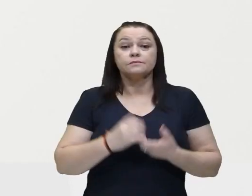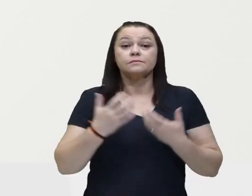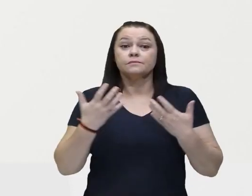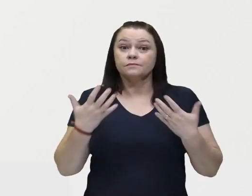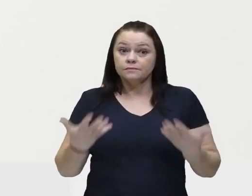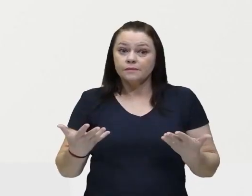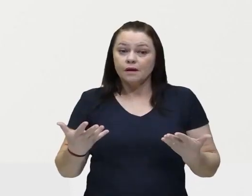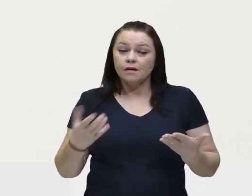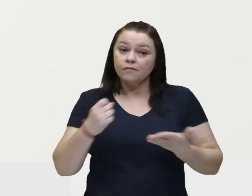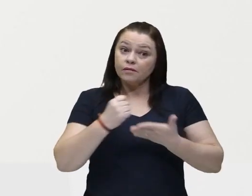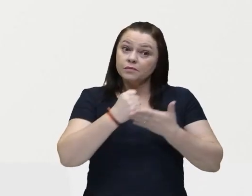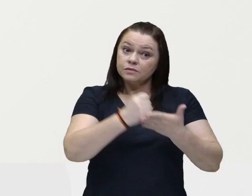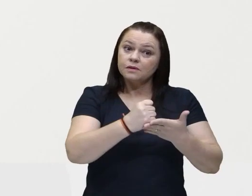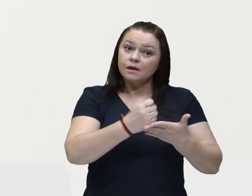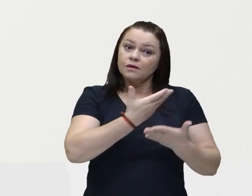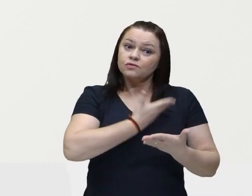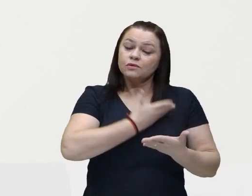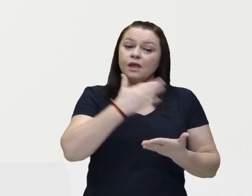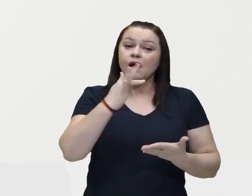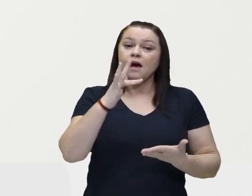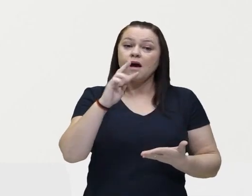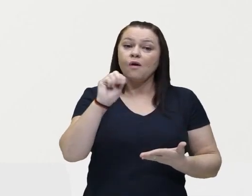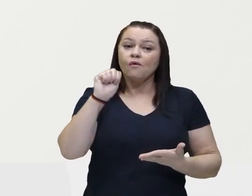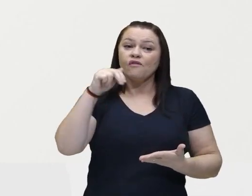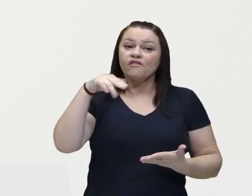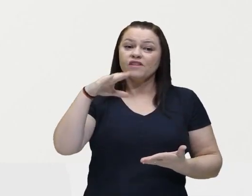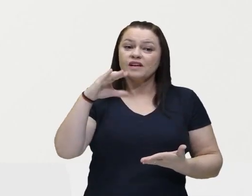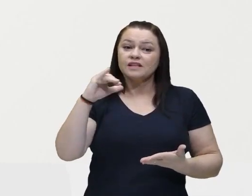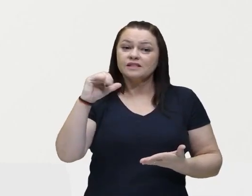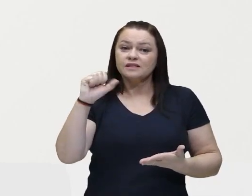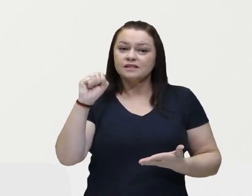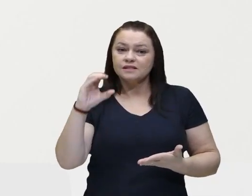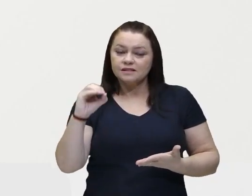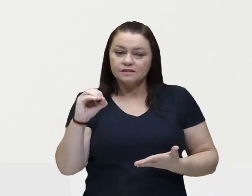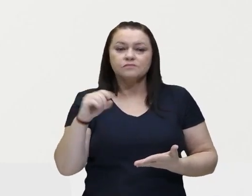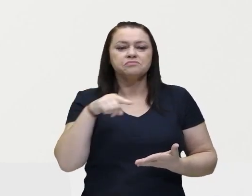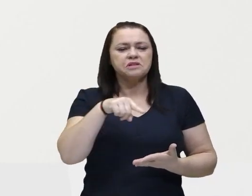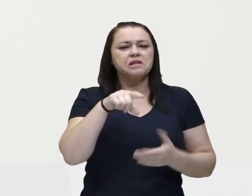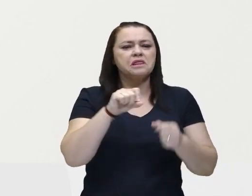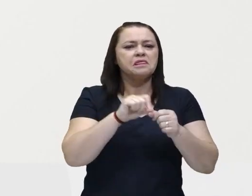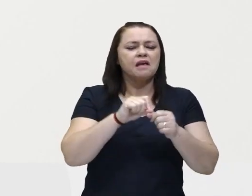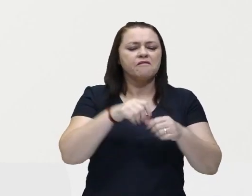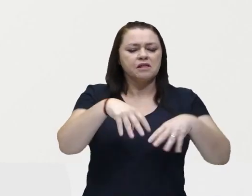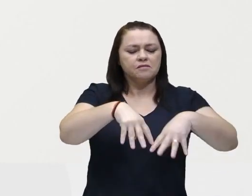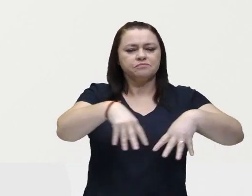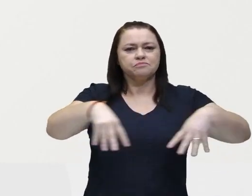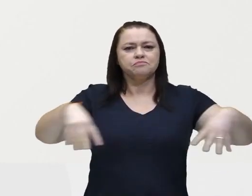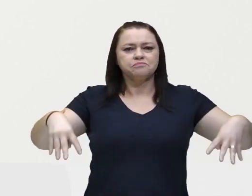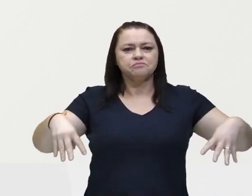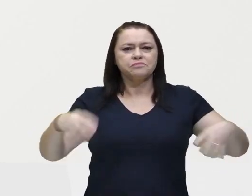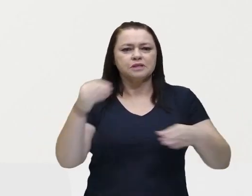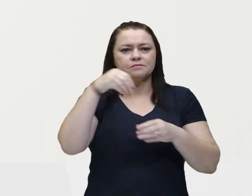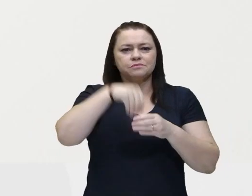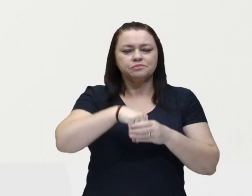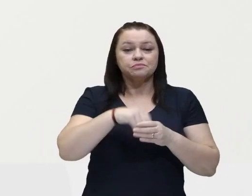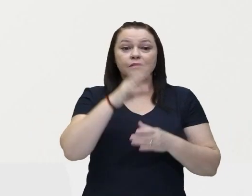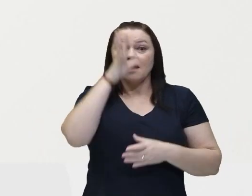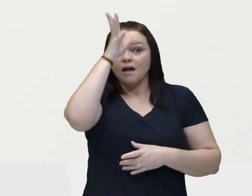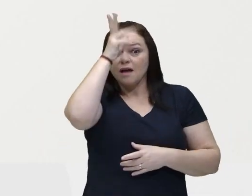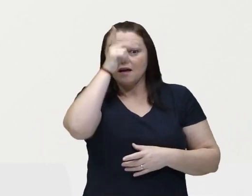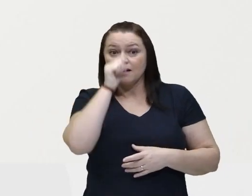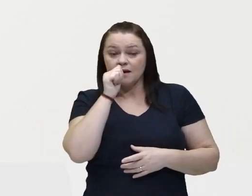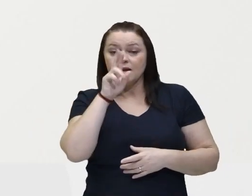Vamos ajudar nosso amigo Francisco. Ele está fazendo um cercado para suas galinhas e ele usou tábuas com 2 metros